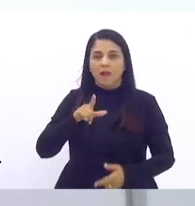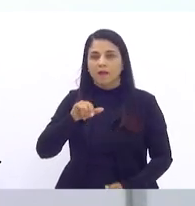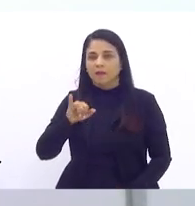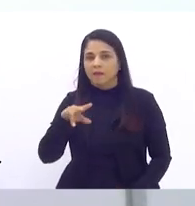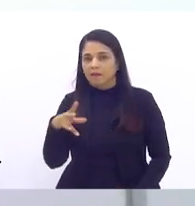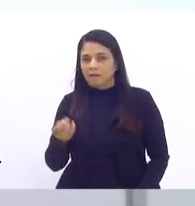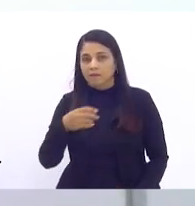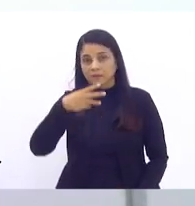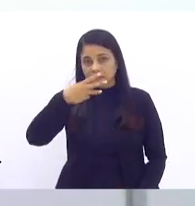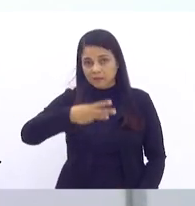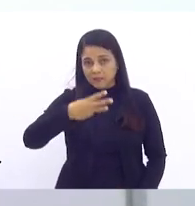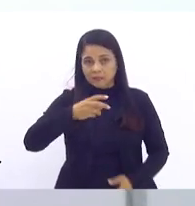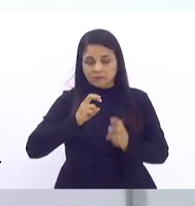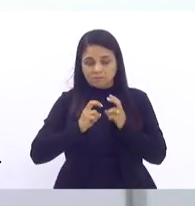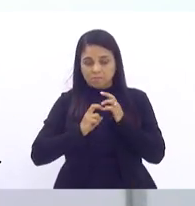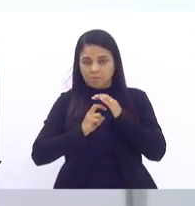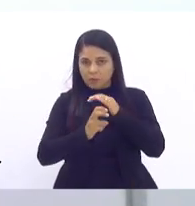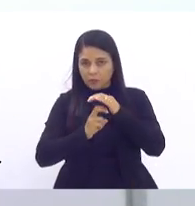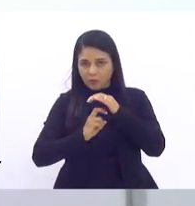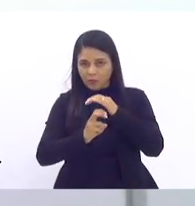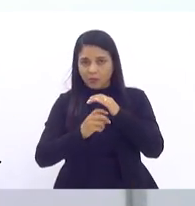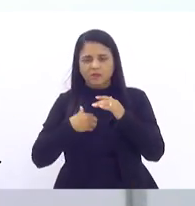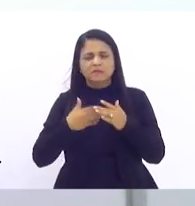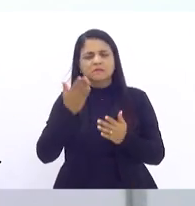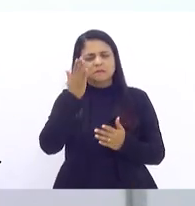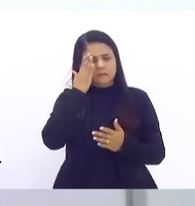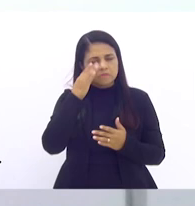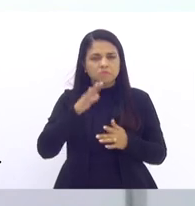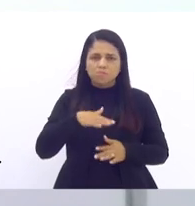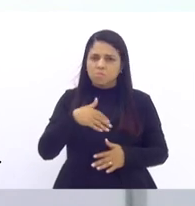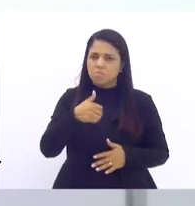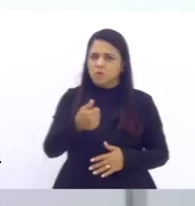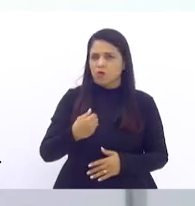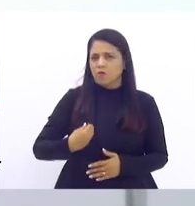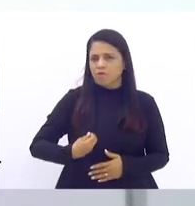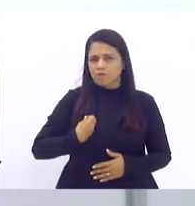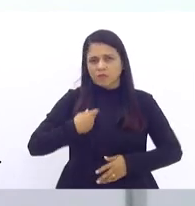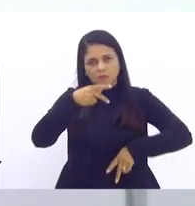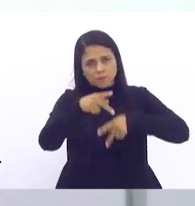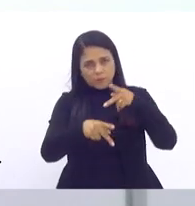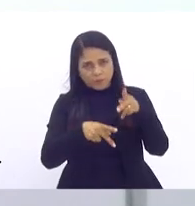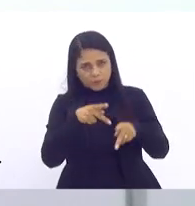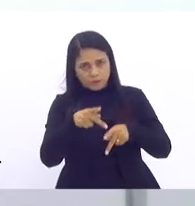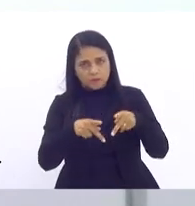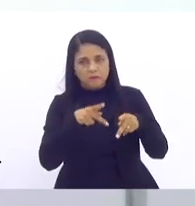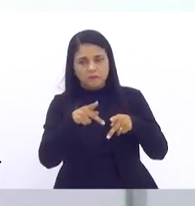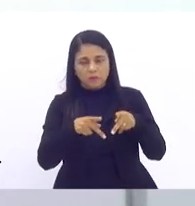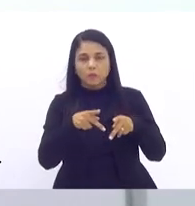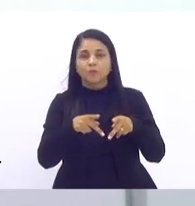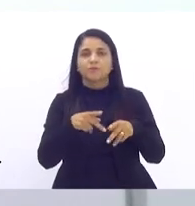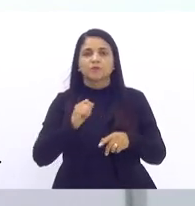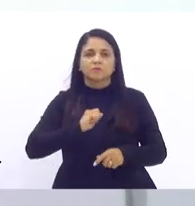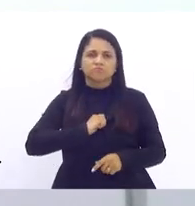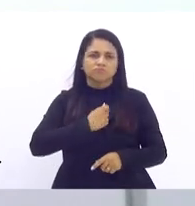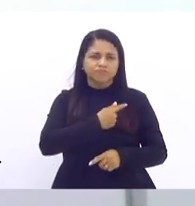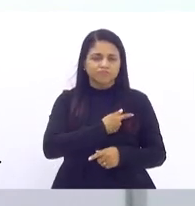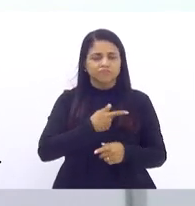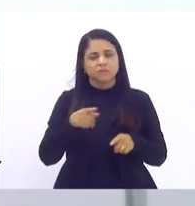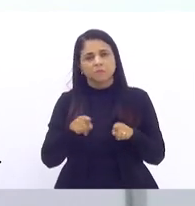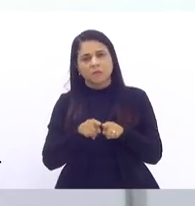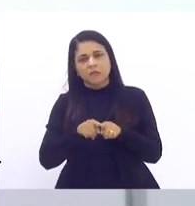e a gente sabe o quanto isso poderia melhorar a vida das pessoas porque os gonçalenses de